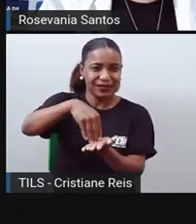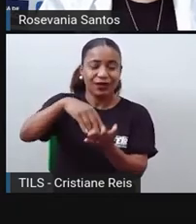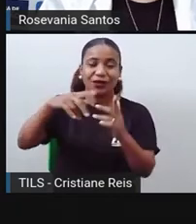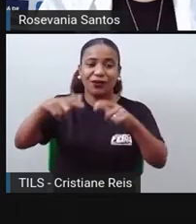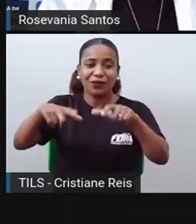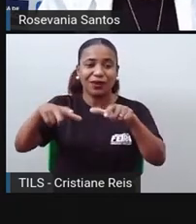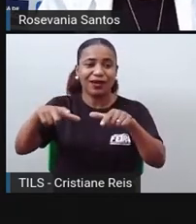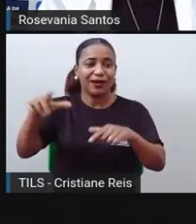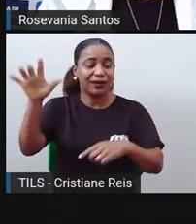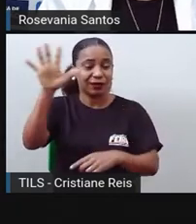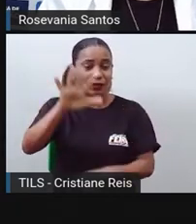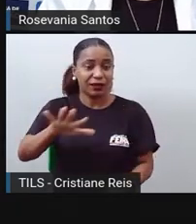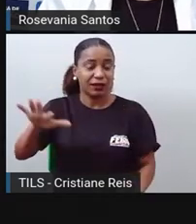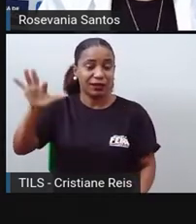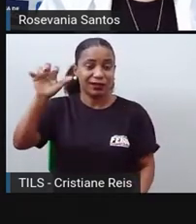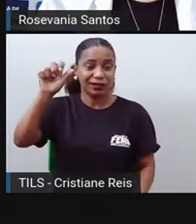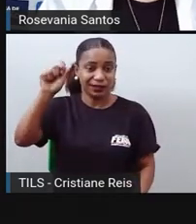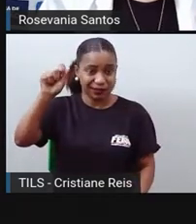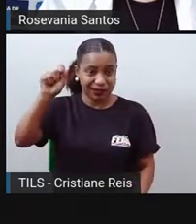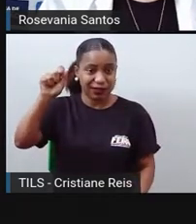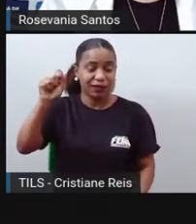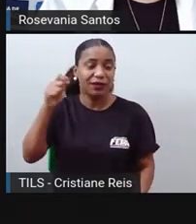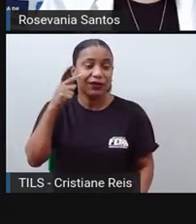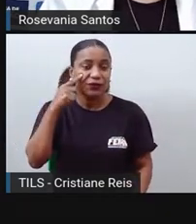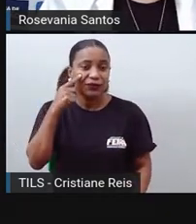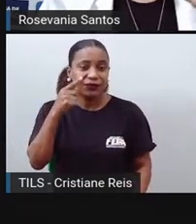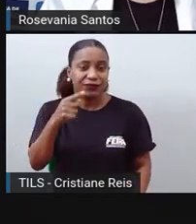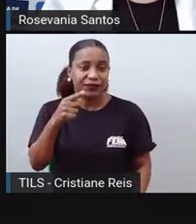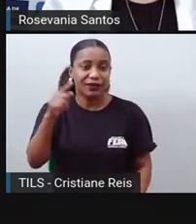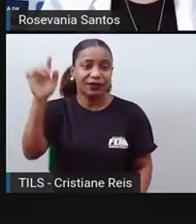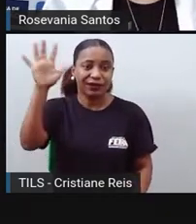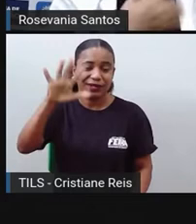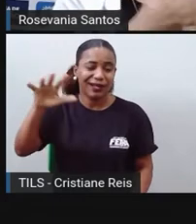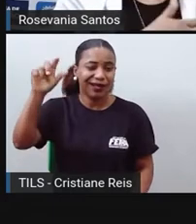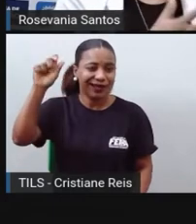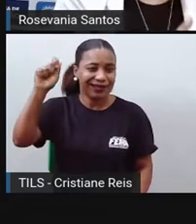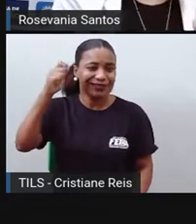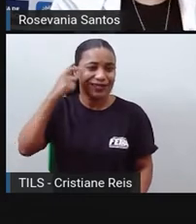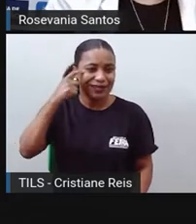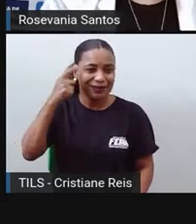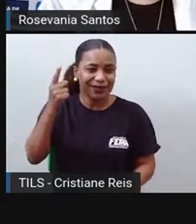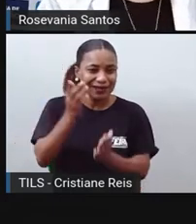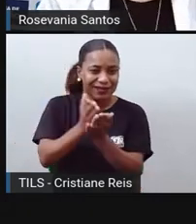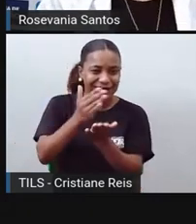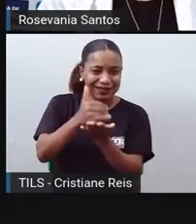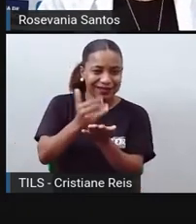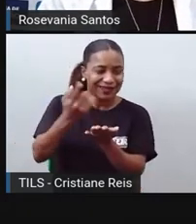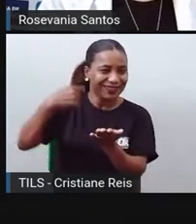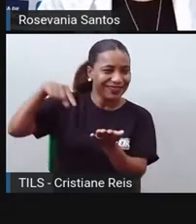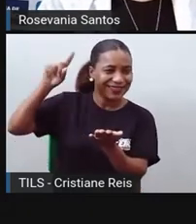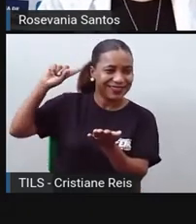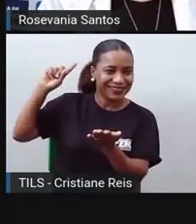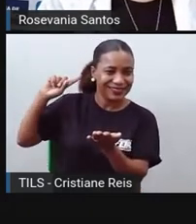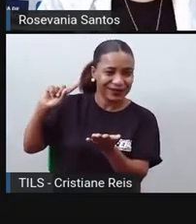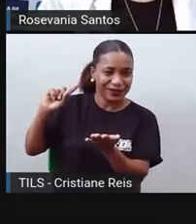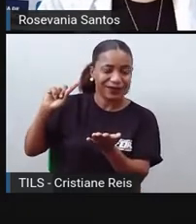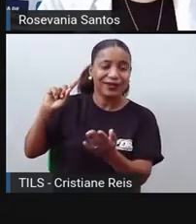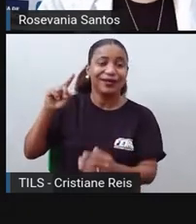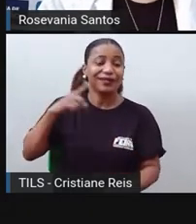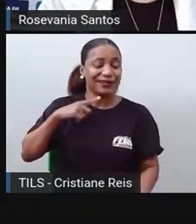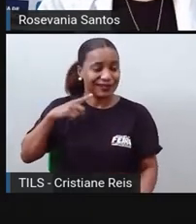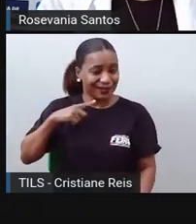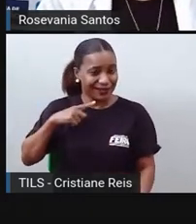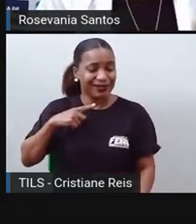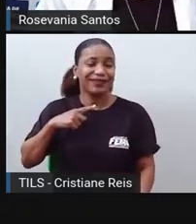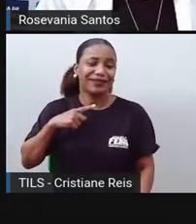pertence à Ásia, que quando a gente faz aquela divisão regional da Ásia, não sei se você lembra nas aulas anteriores, aqui é o Sudoeste